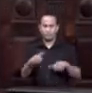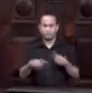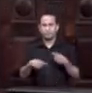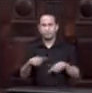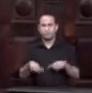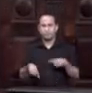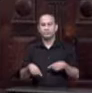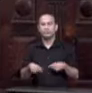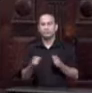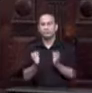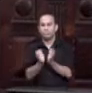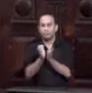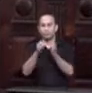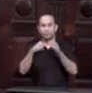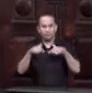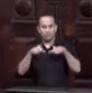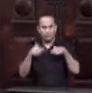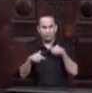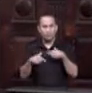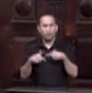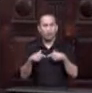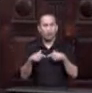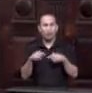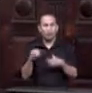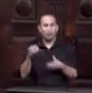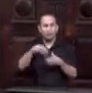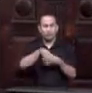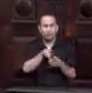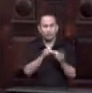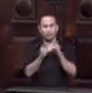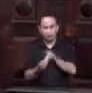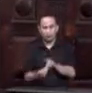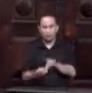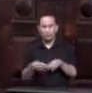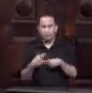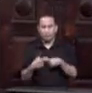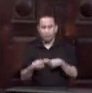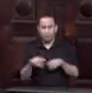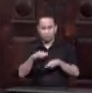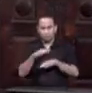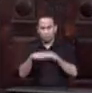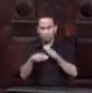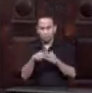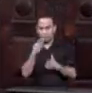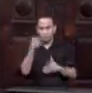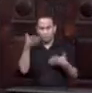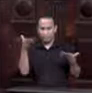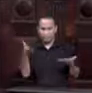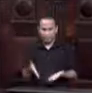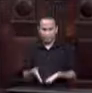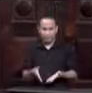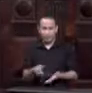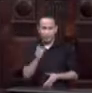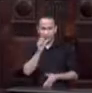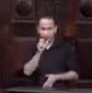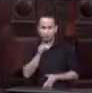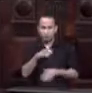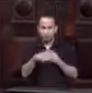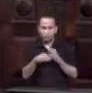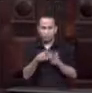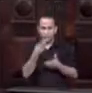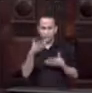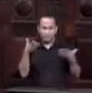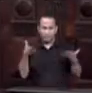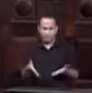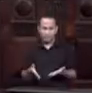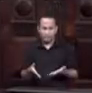Trabalhadores vota contra, com tranquilidade, porque além de tudo que já foi dito aqui, usando uma palavra clara, o que já foi dito aqui, que essa questão